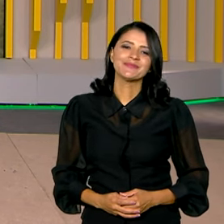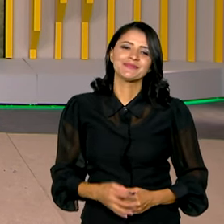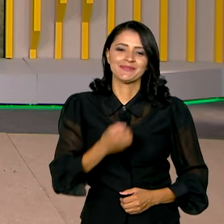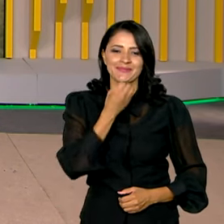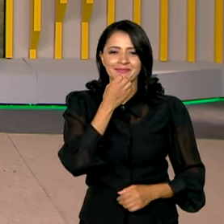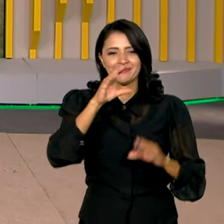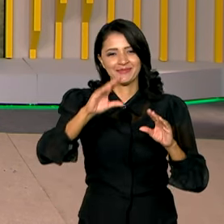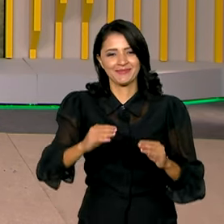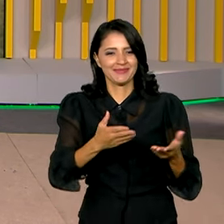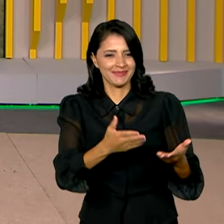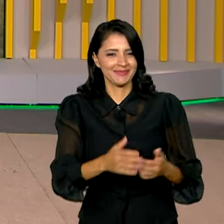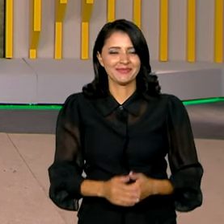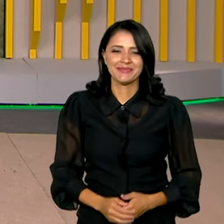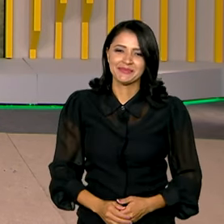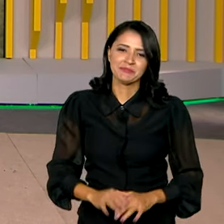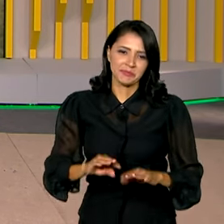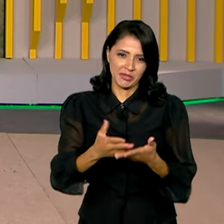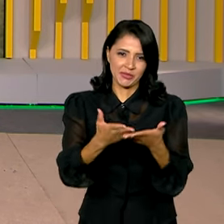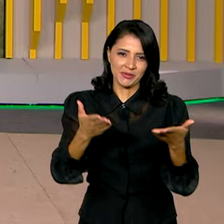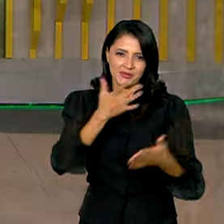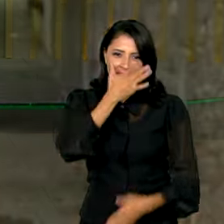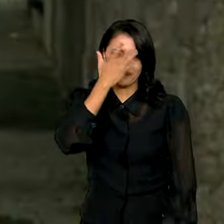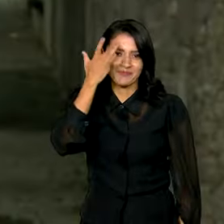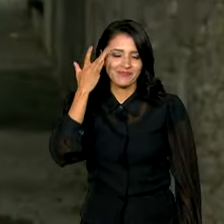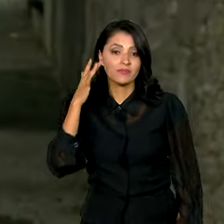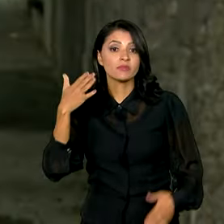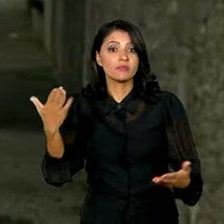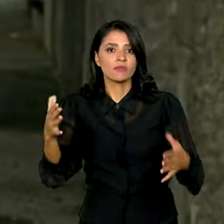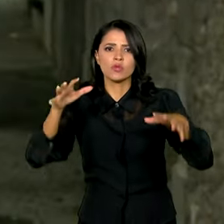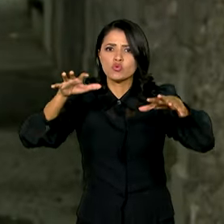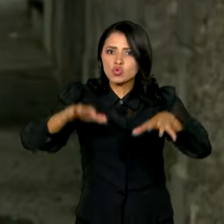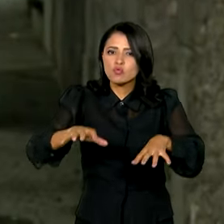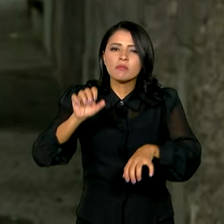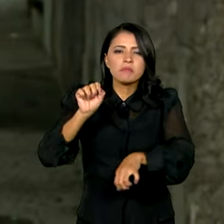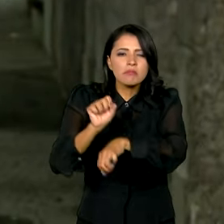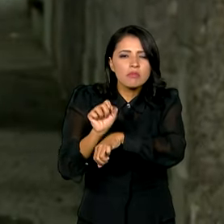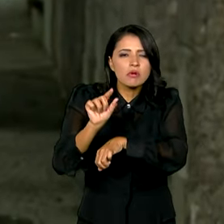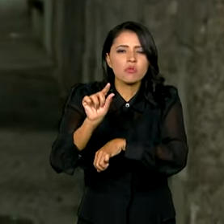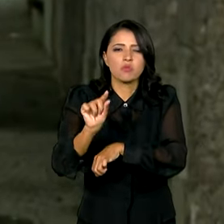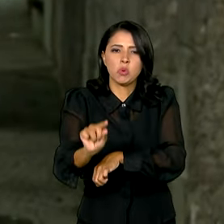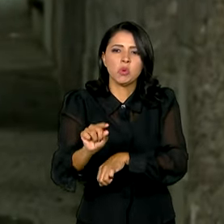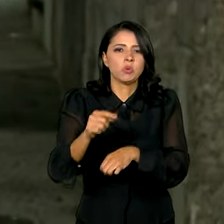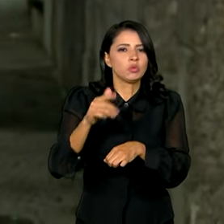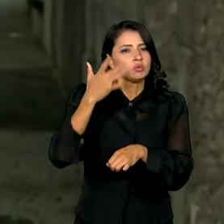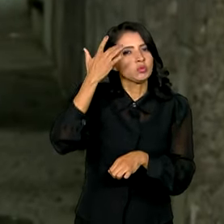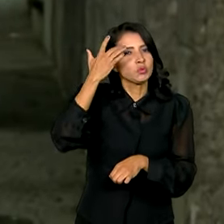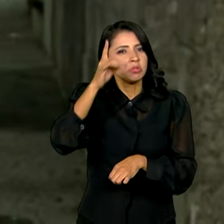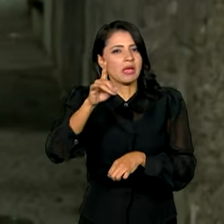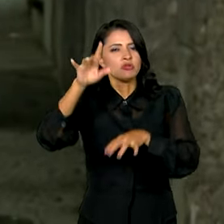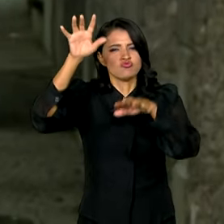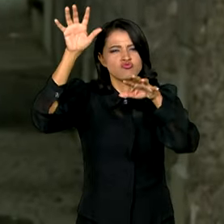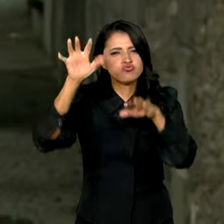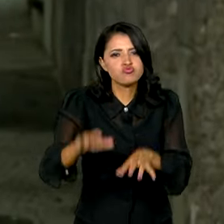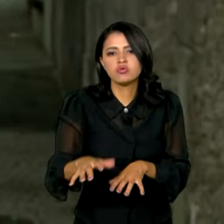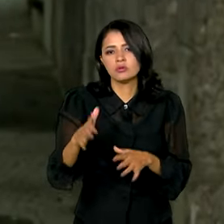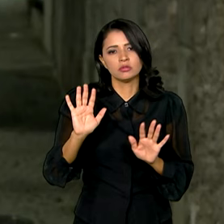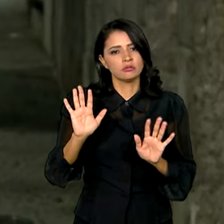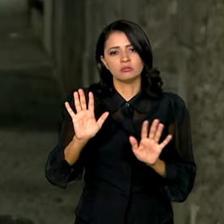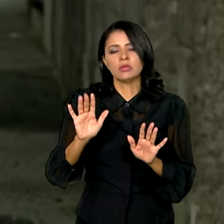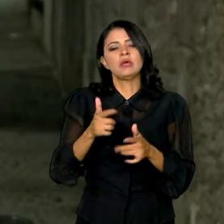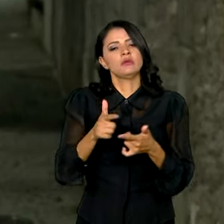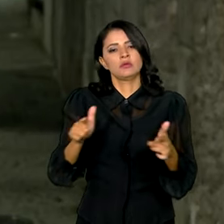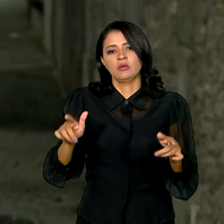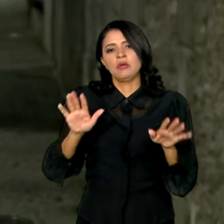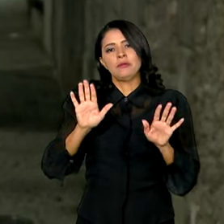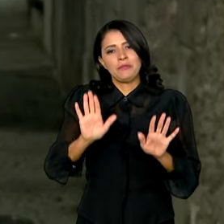Boa noite, Gabriela, e boa noite a todos. A chuva deu uma trégua, não tem, assim, previsão de fortes chuvas, mas a gente